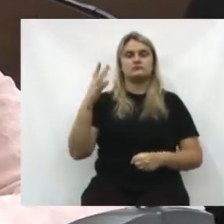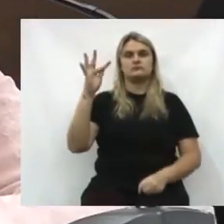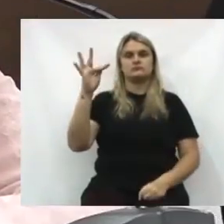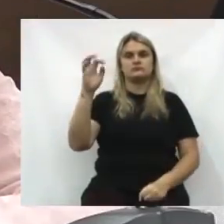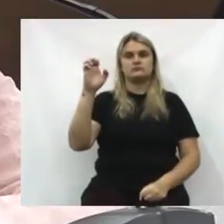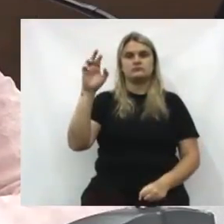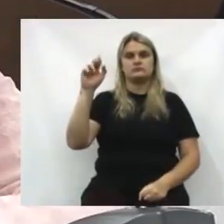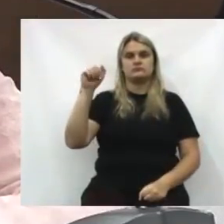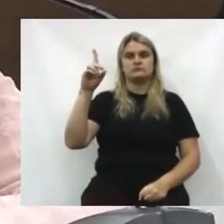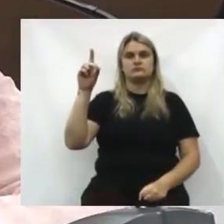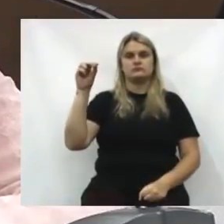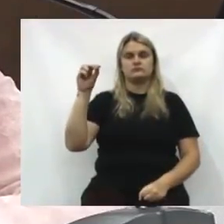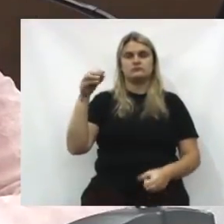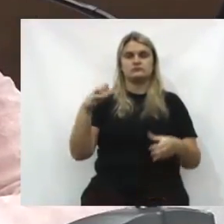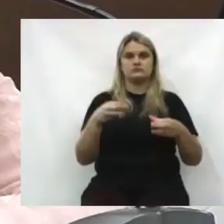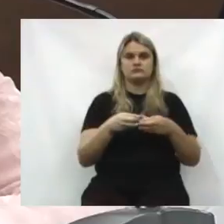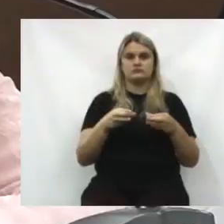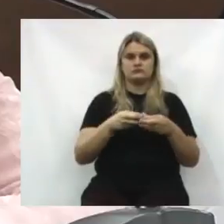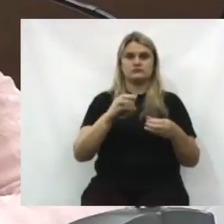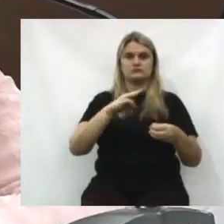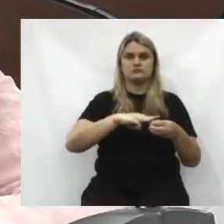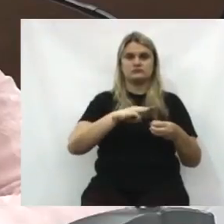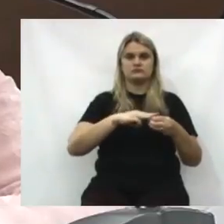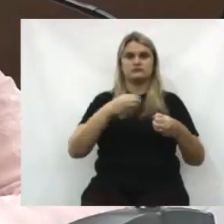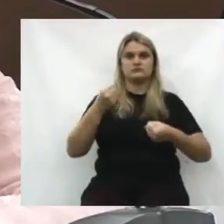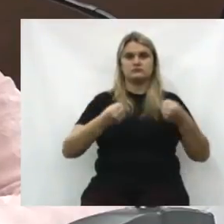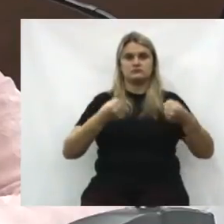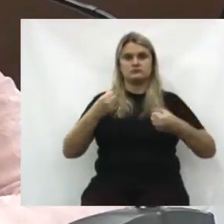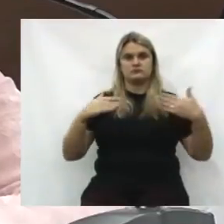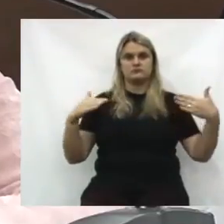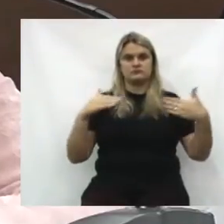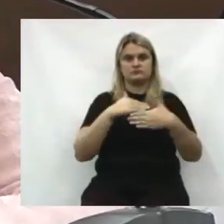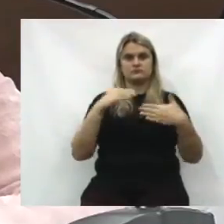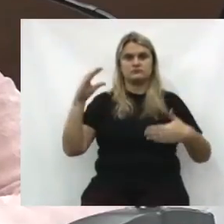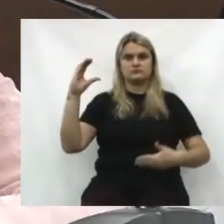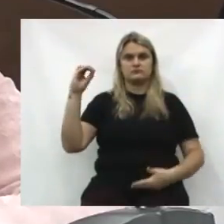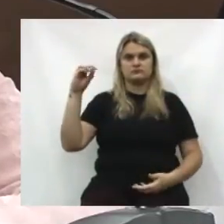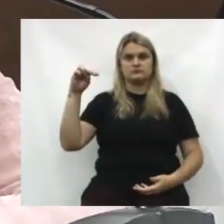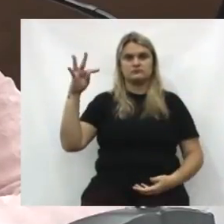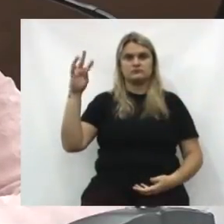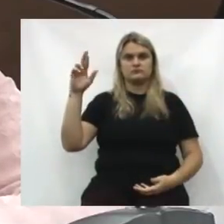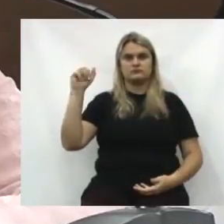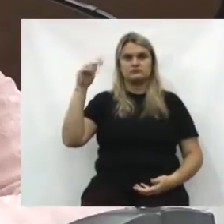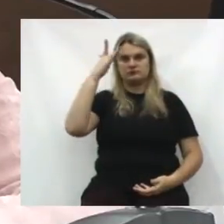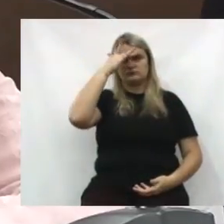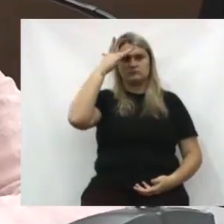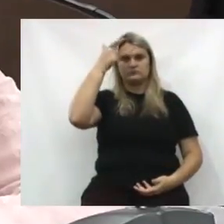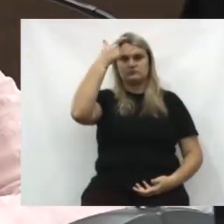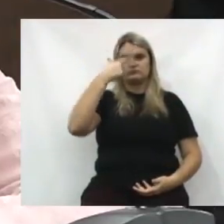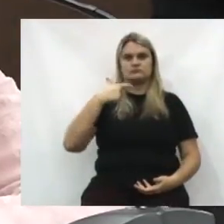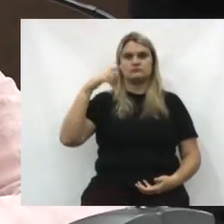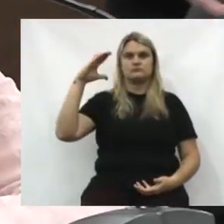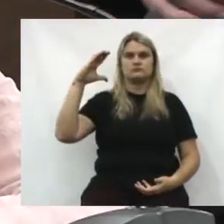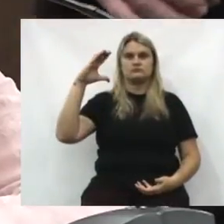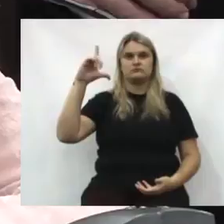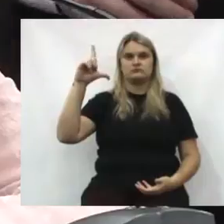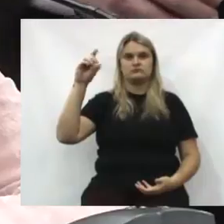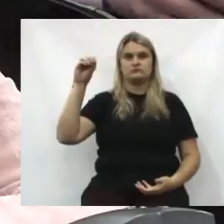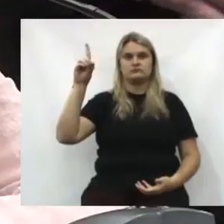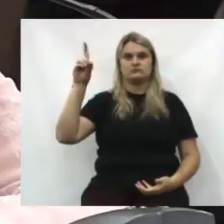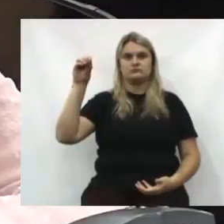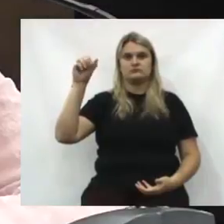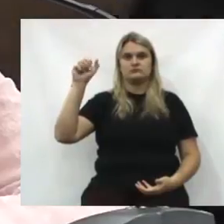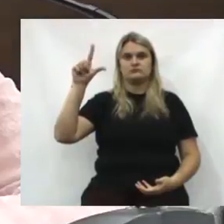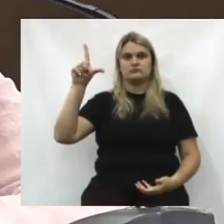28/2017, do vereador Fernando Edgar Vier, a Comissão Municipal de Trânsito, CONTRAN, na pessoa do